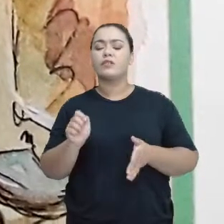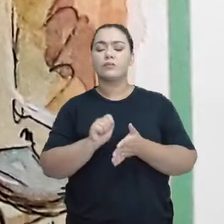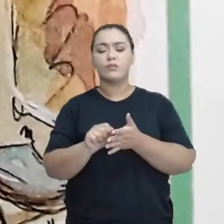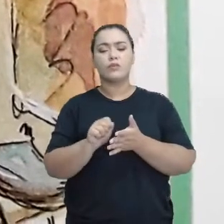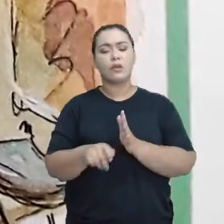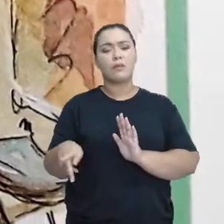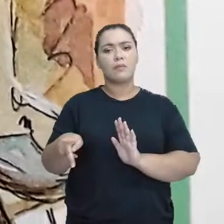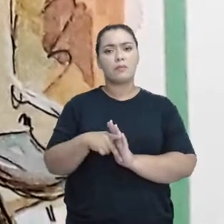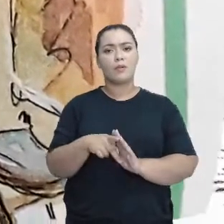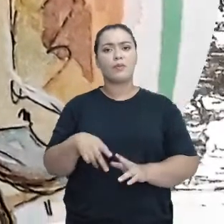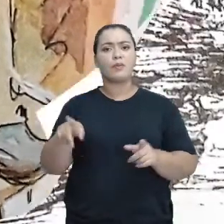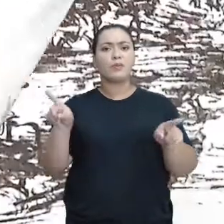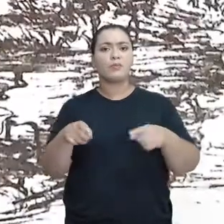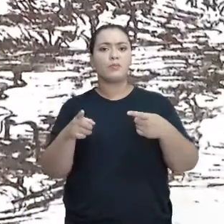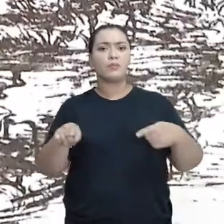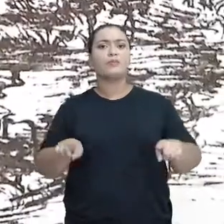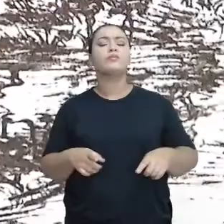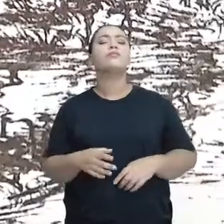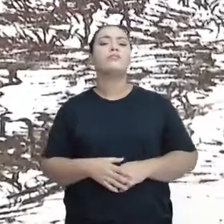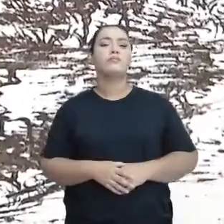próprias músicas.